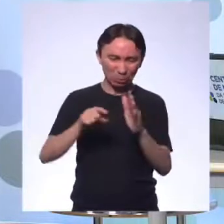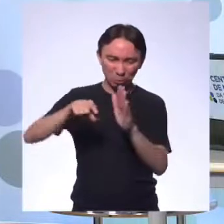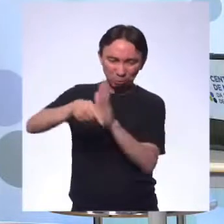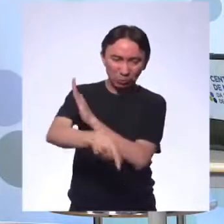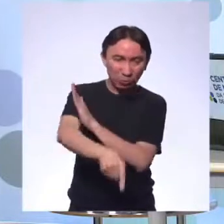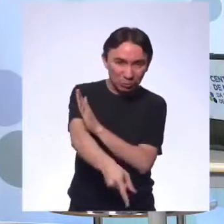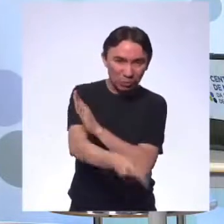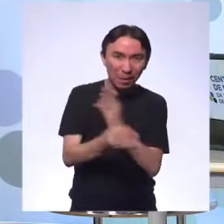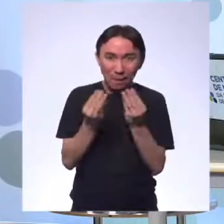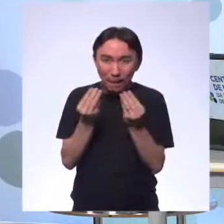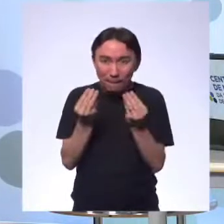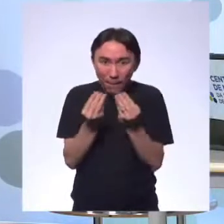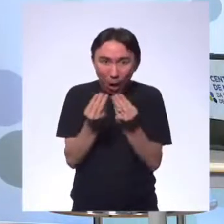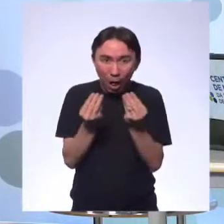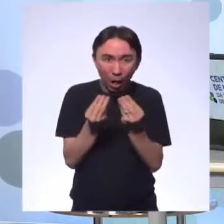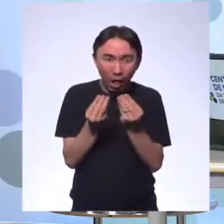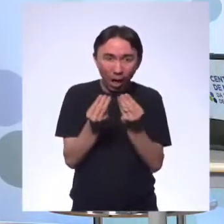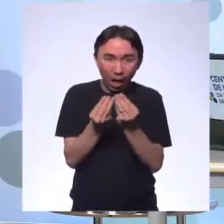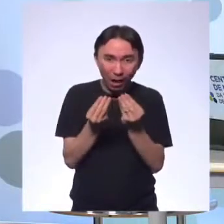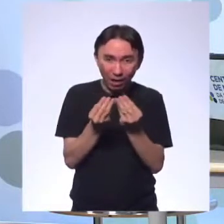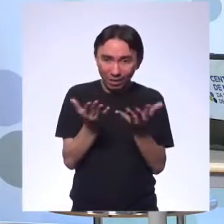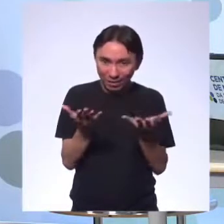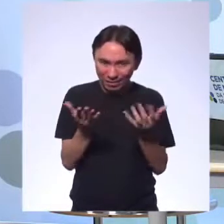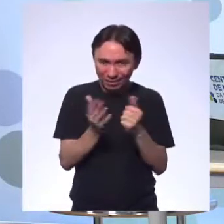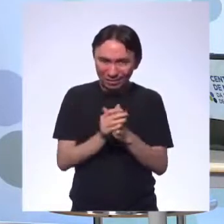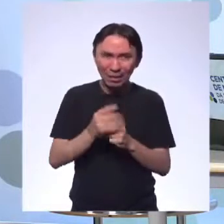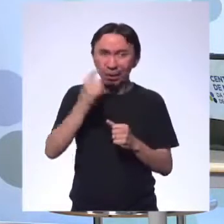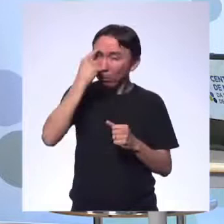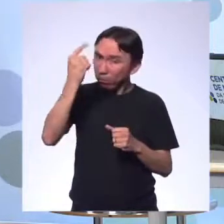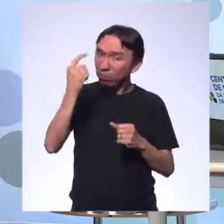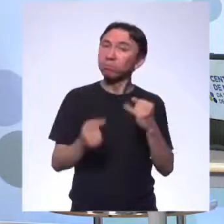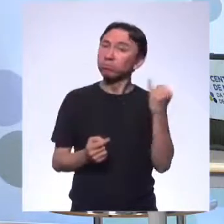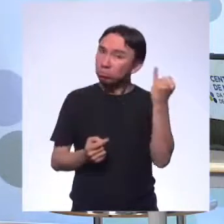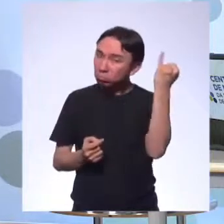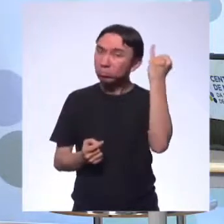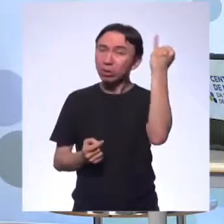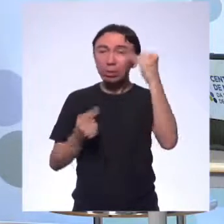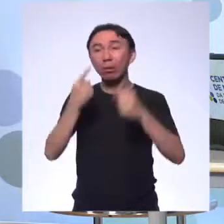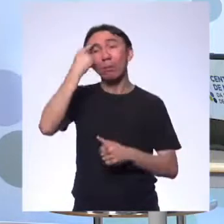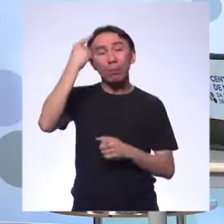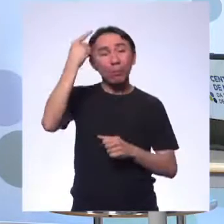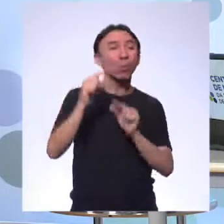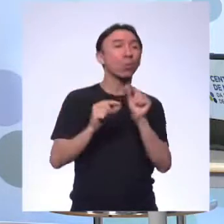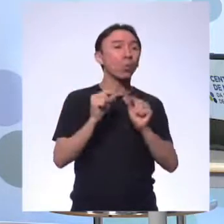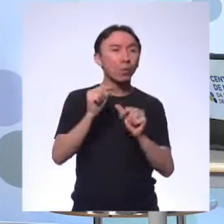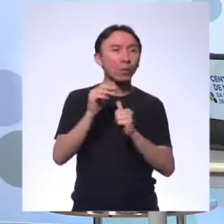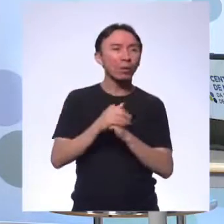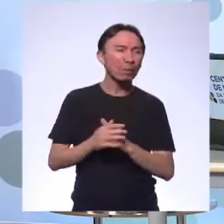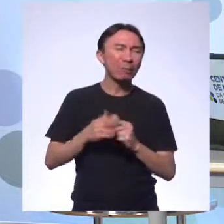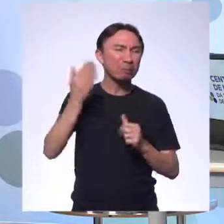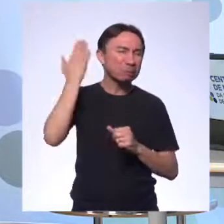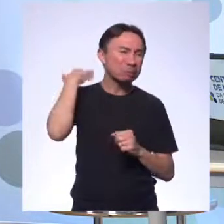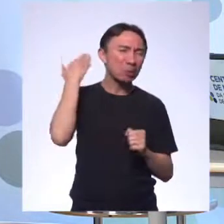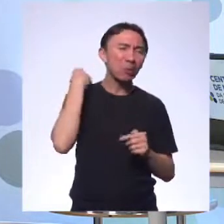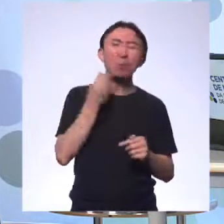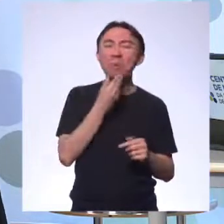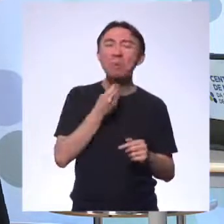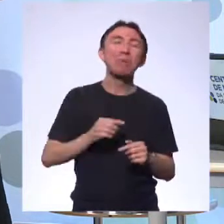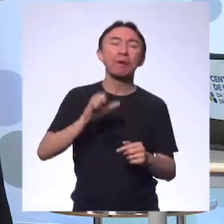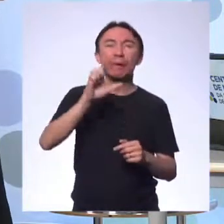gente lembrar que aquilo que Linneu trouxe continua no sentido de que a